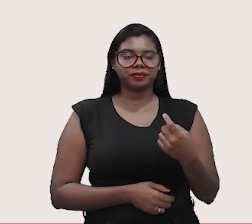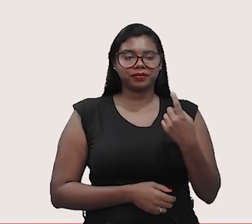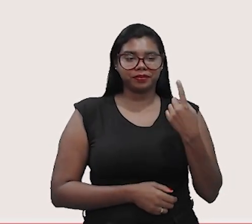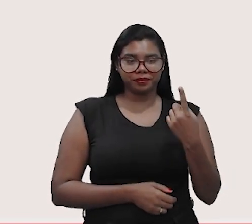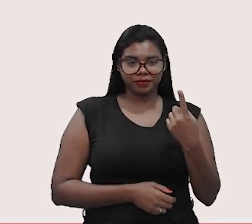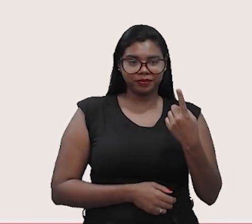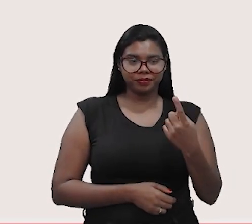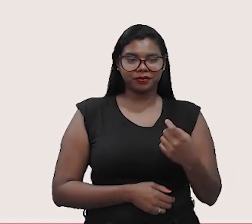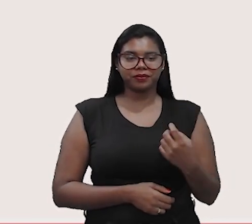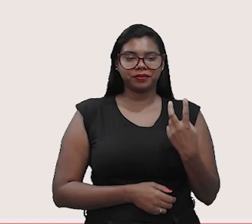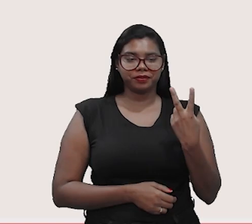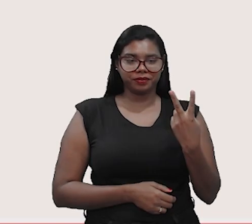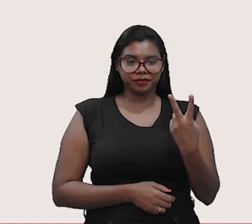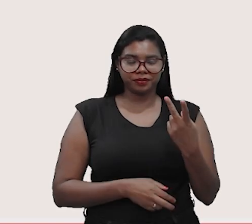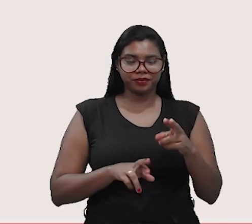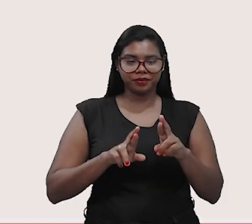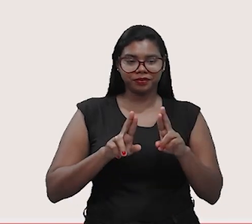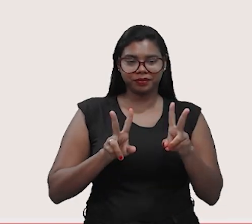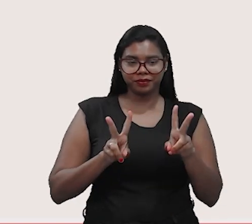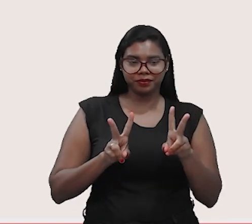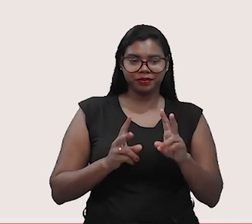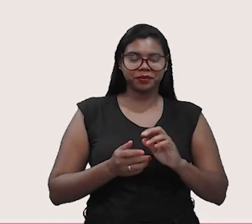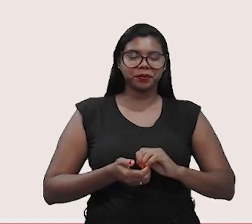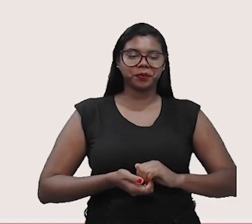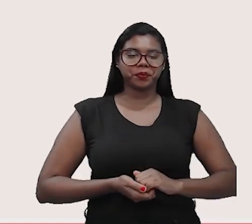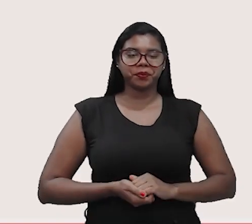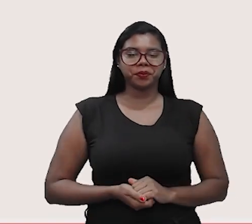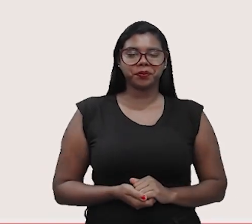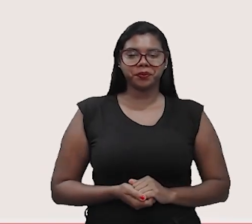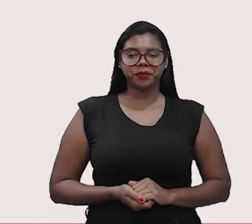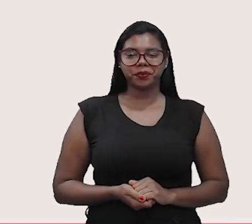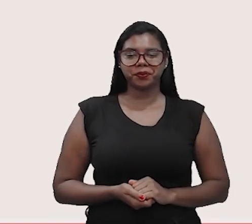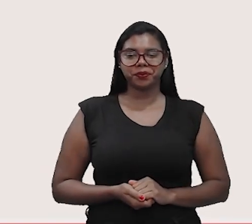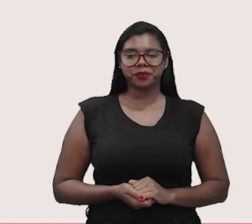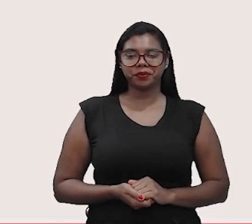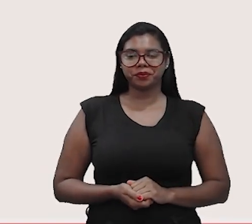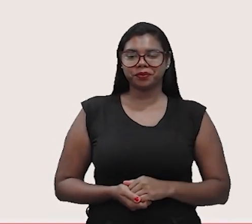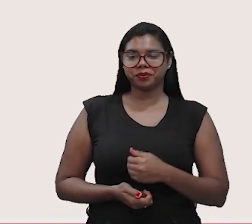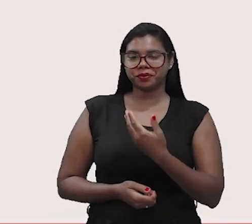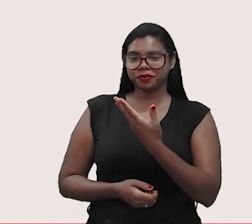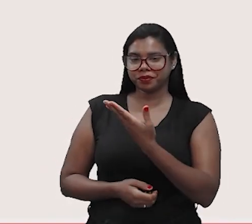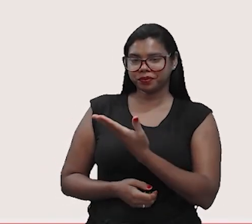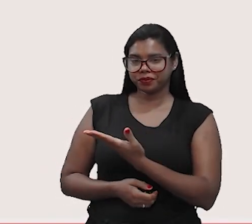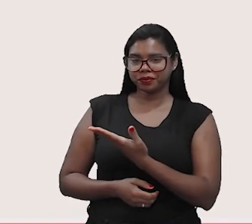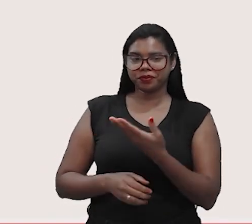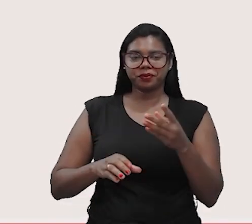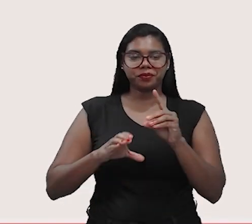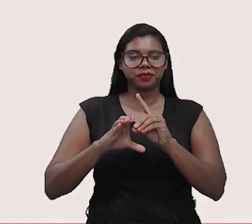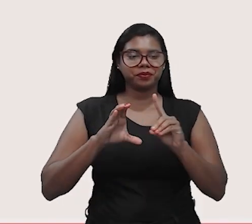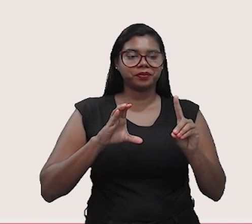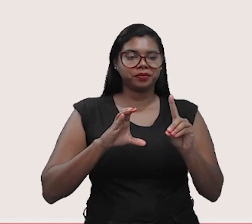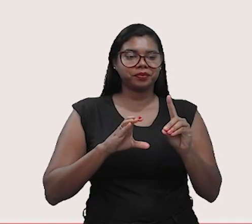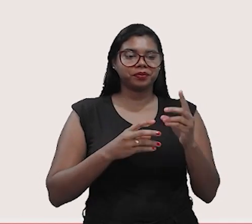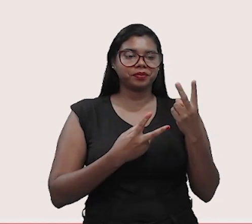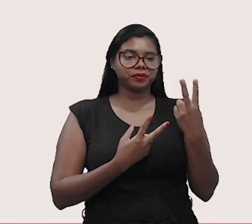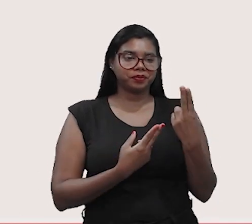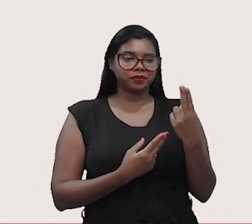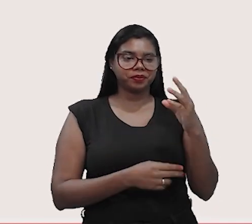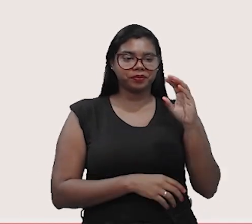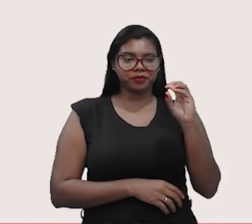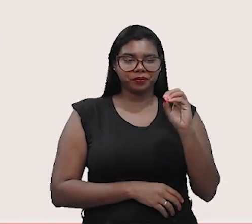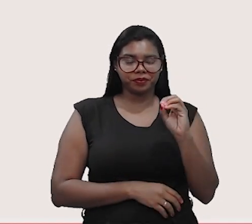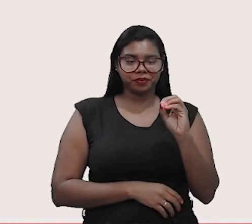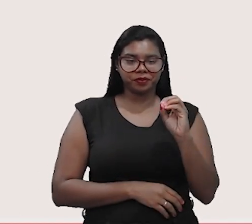um diferente do outro. Tá massa? Então, se eu tenho delta igual a zero, a função quadrática